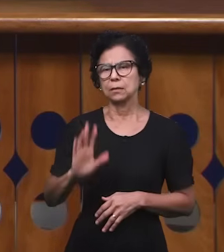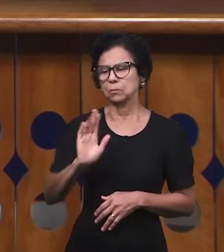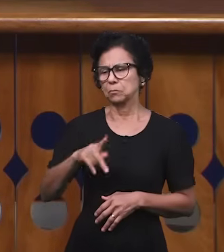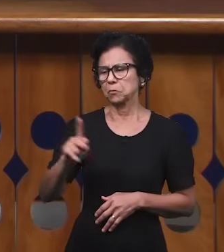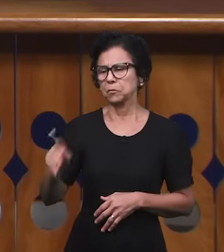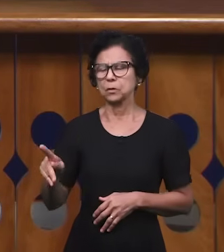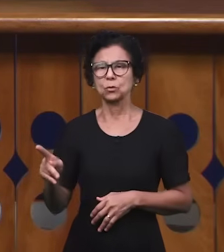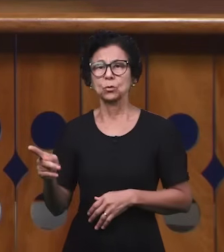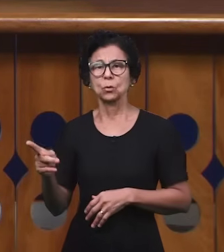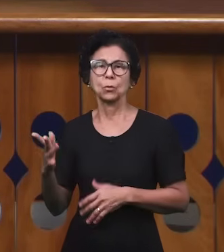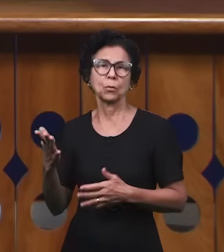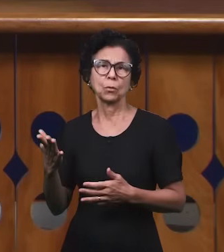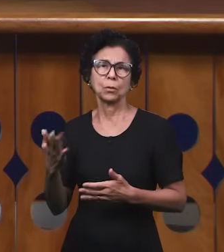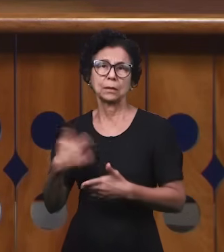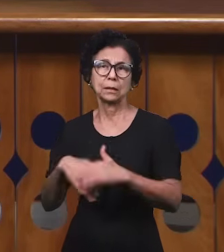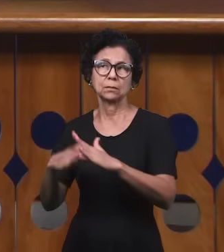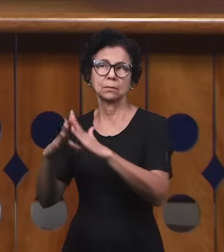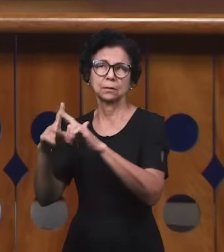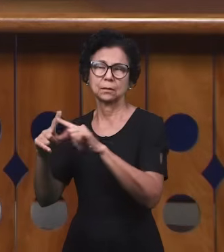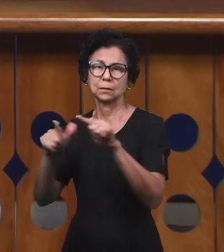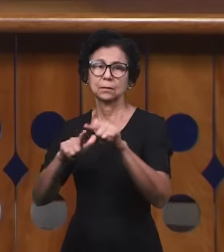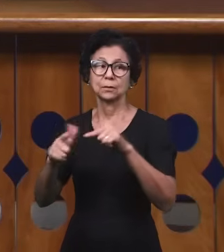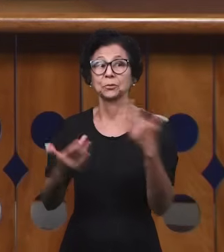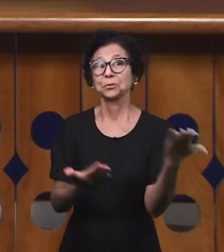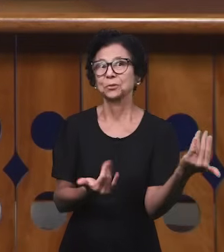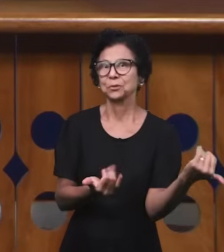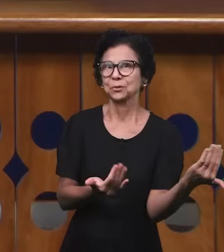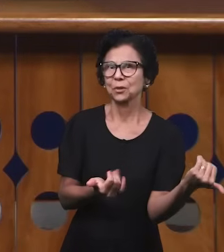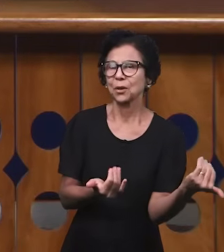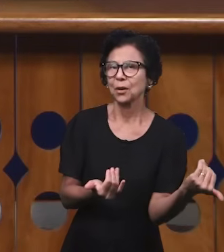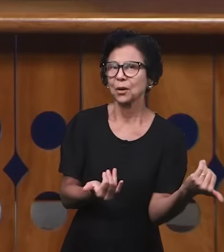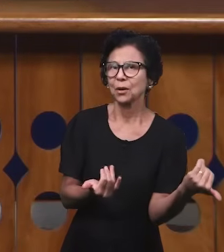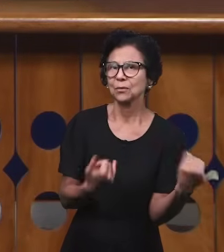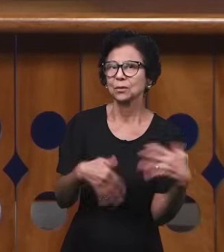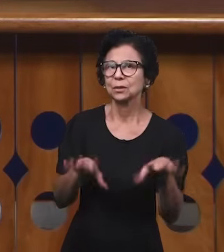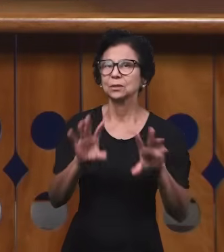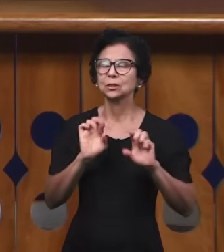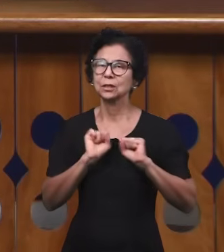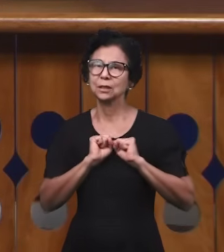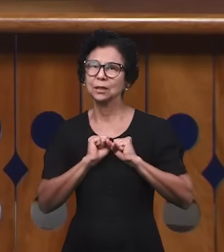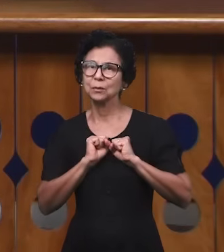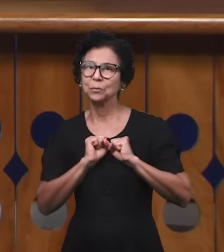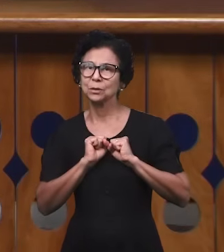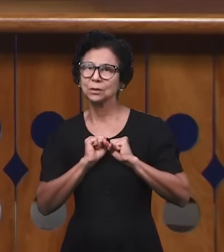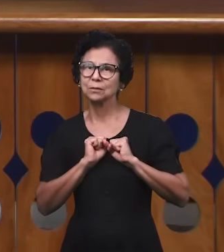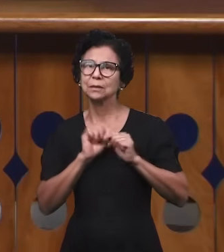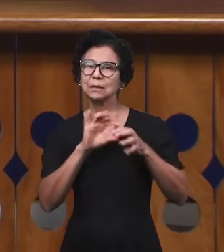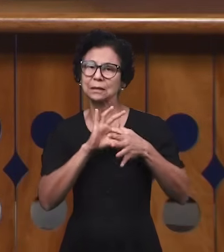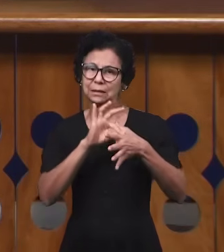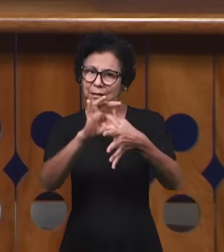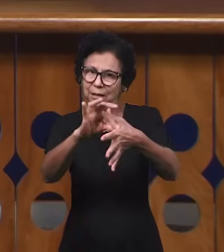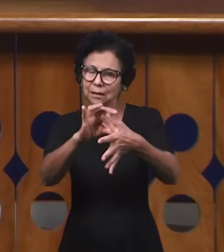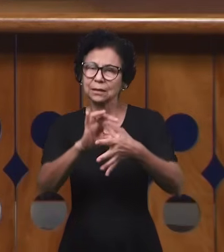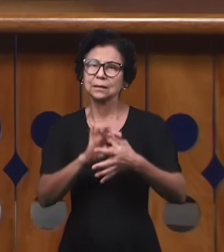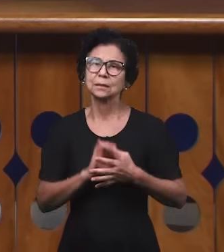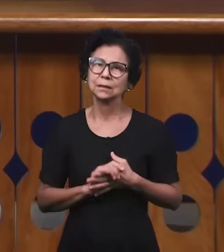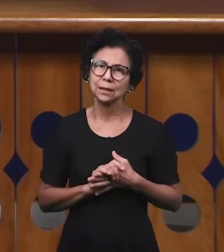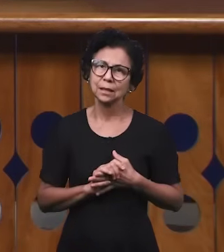na igreja, trabalha com jovens, nós adquirimos isso. Pregação nos